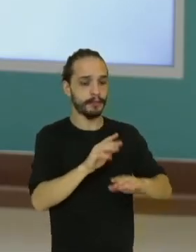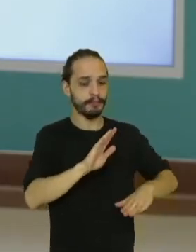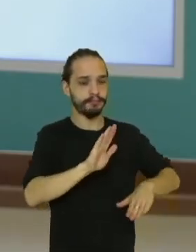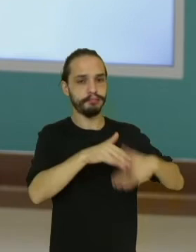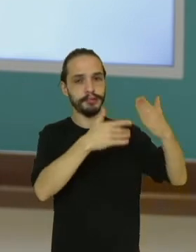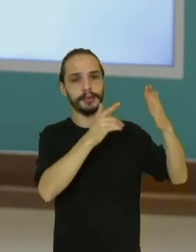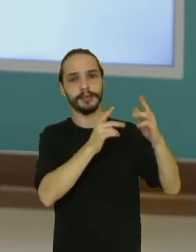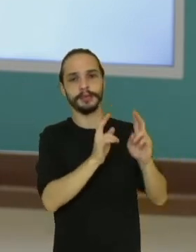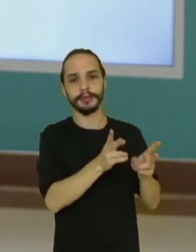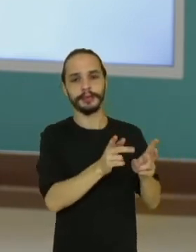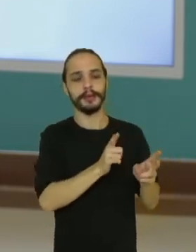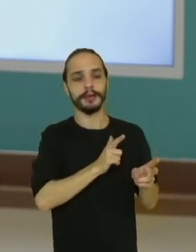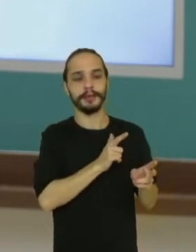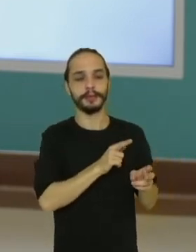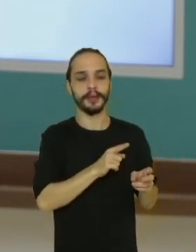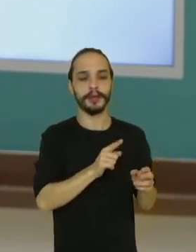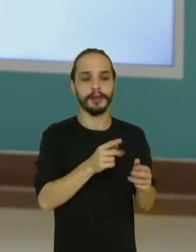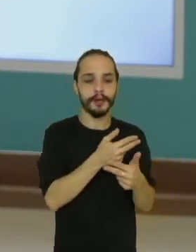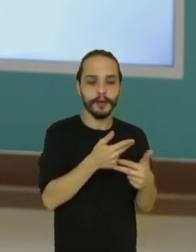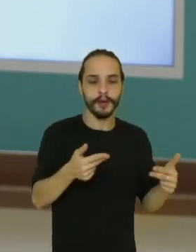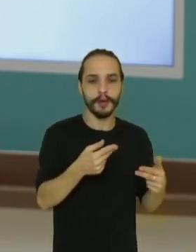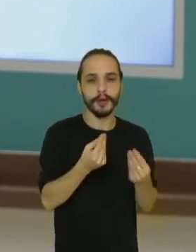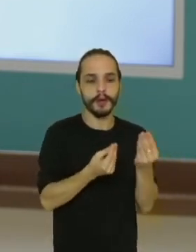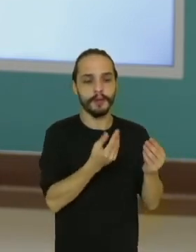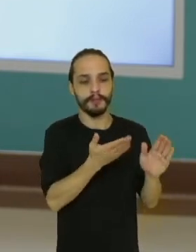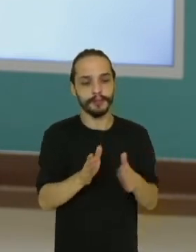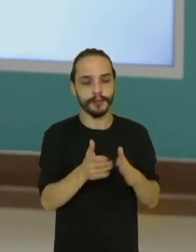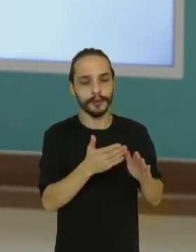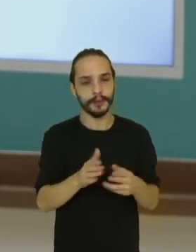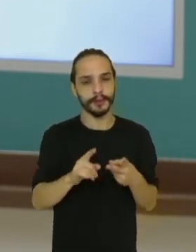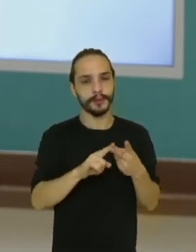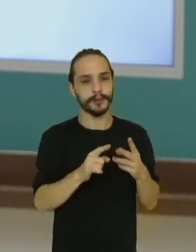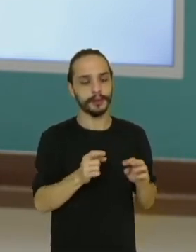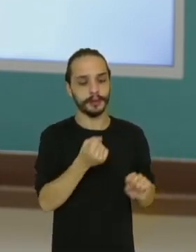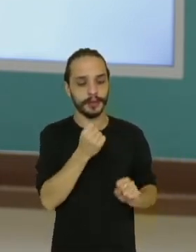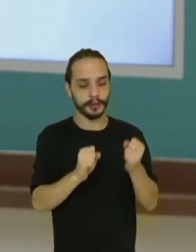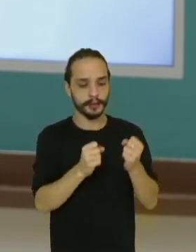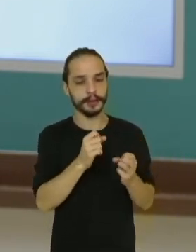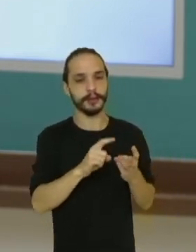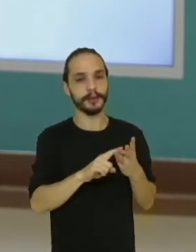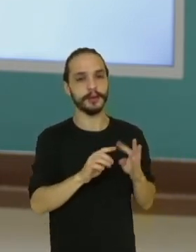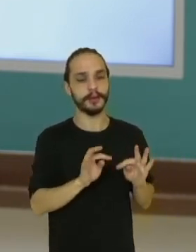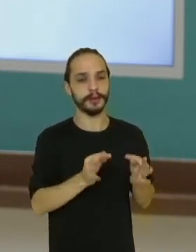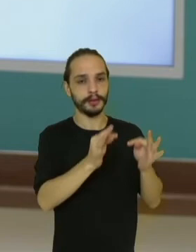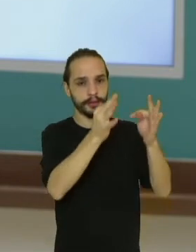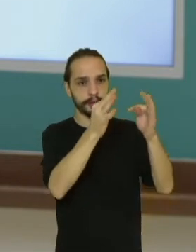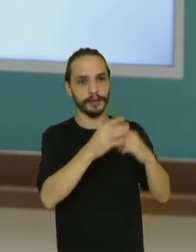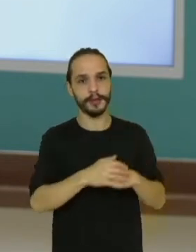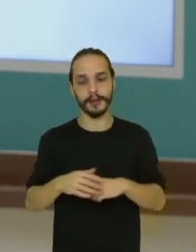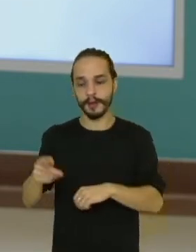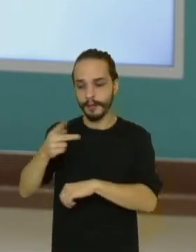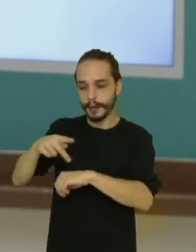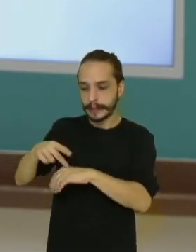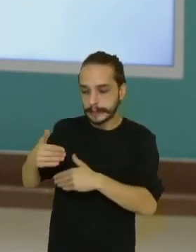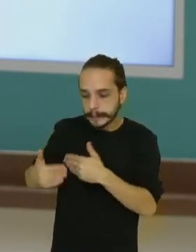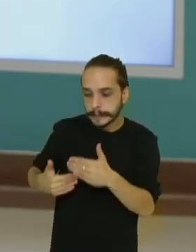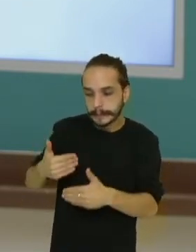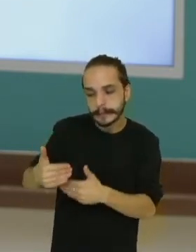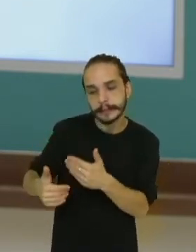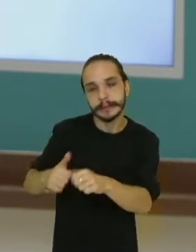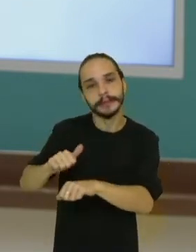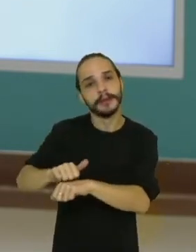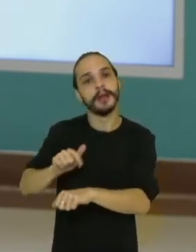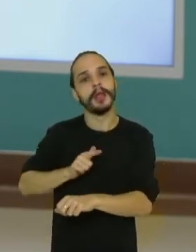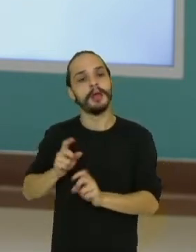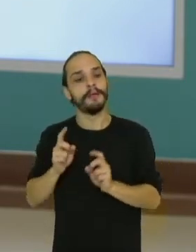de produção, as indústrias e a tecnologia. E, de um modo geral, os países subdesenvolvidos sempre foram aqueles que foram os